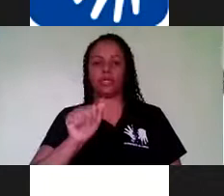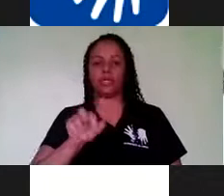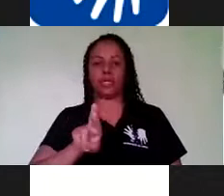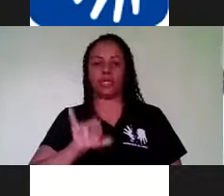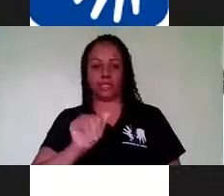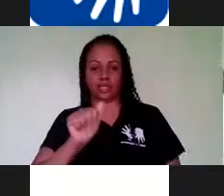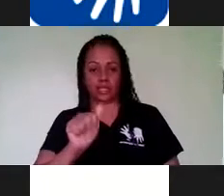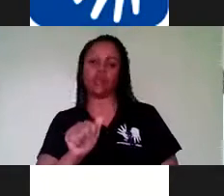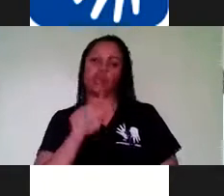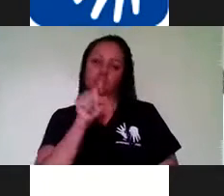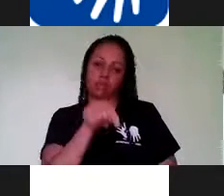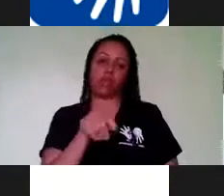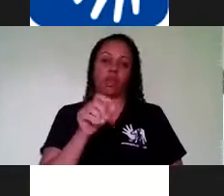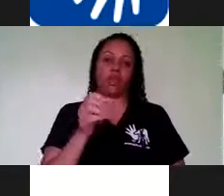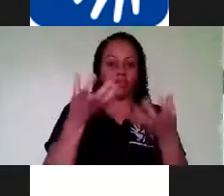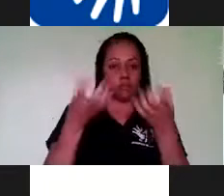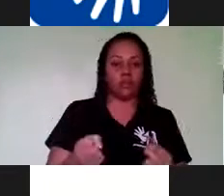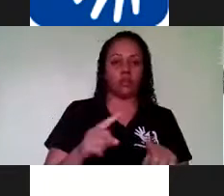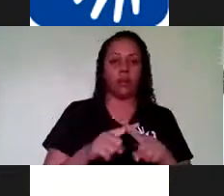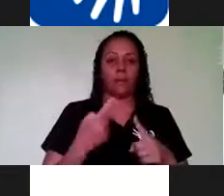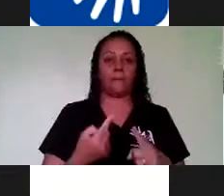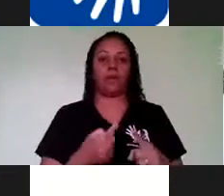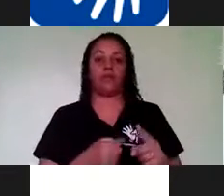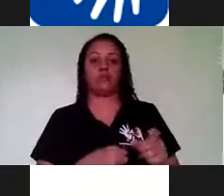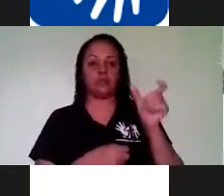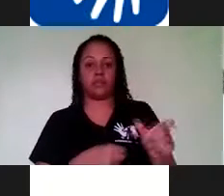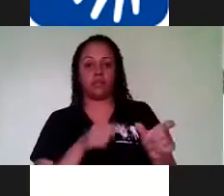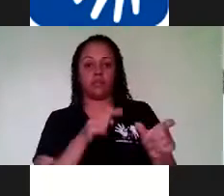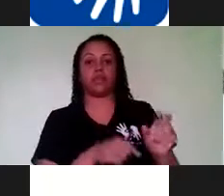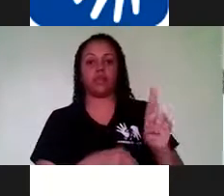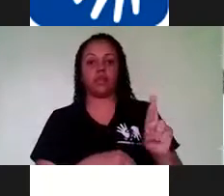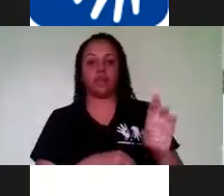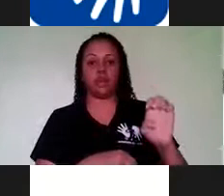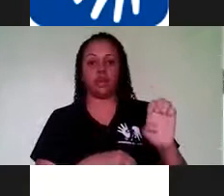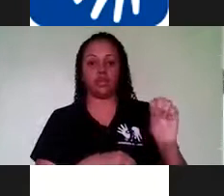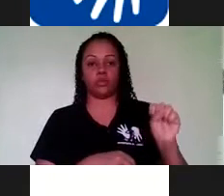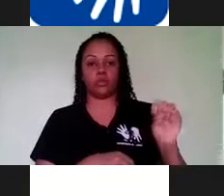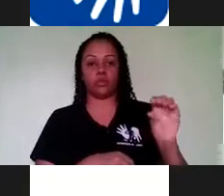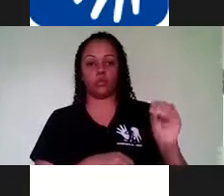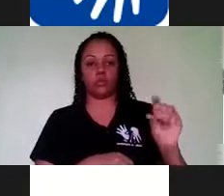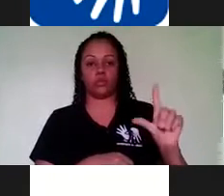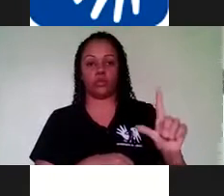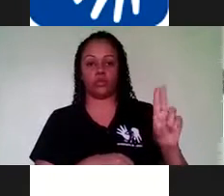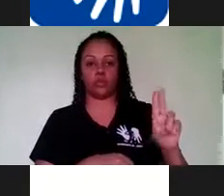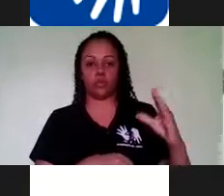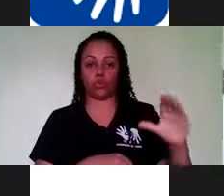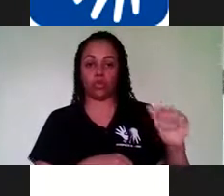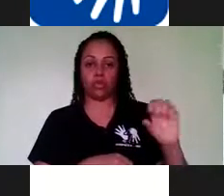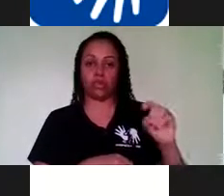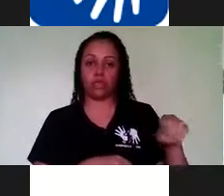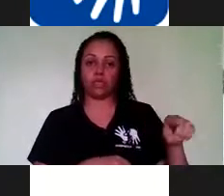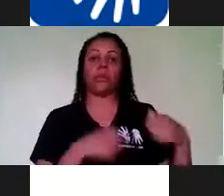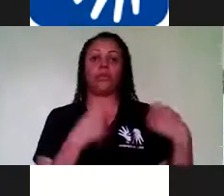a portaria também mas a resolução é mais inferior ainda. Então, isso precisa se tornar de novo uma